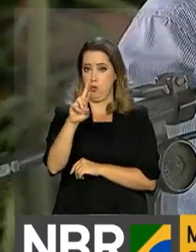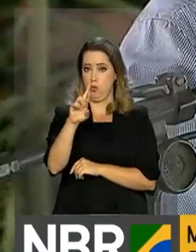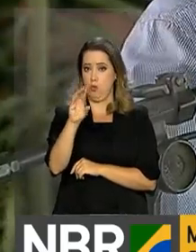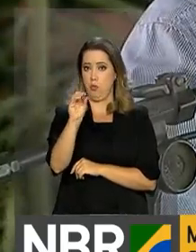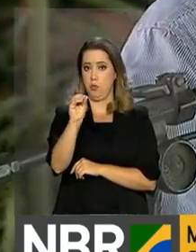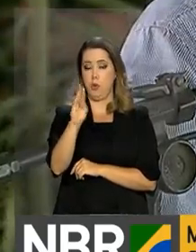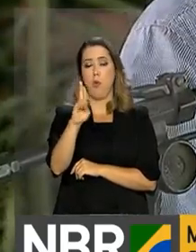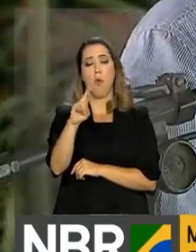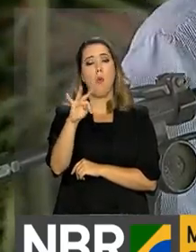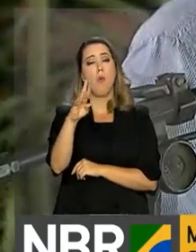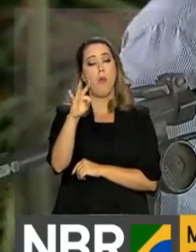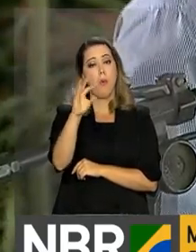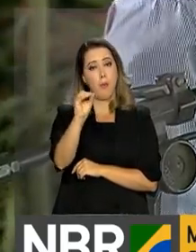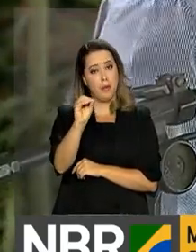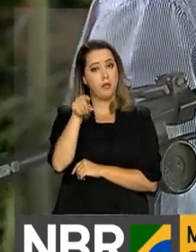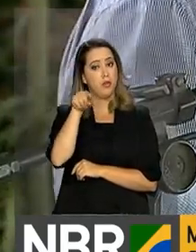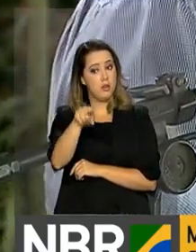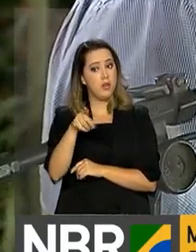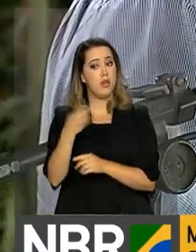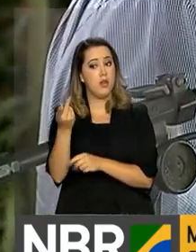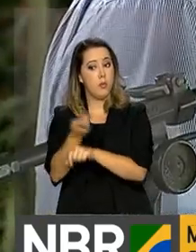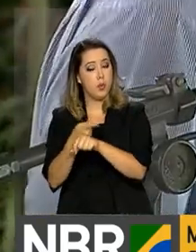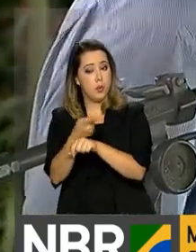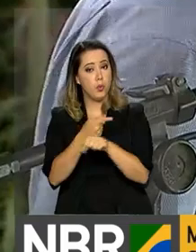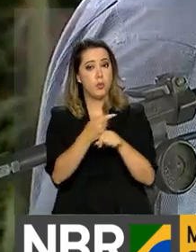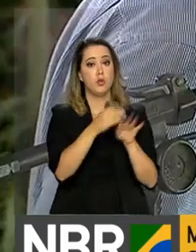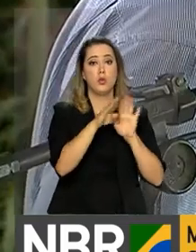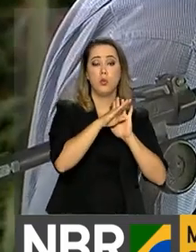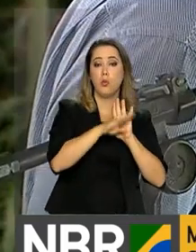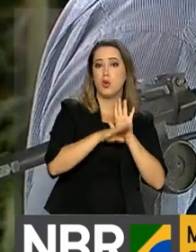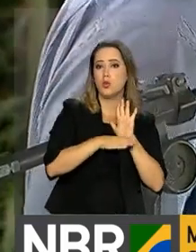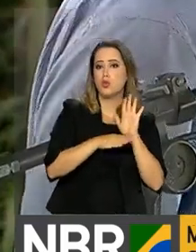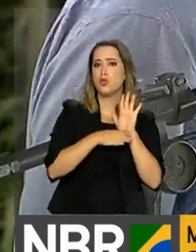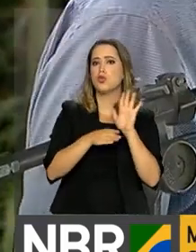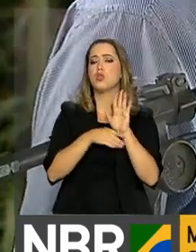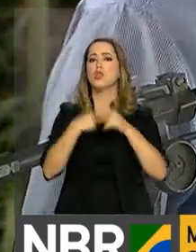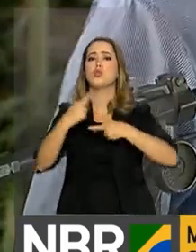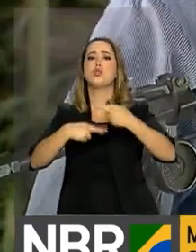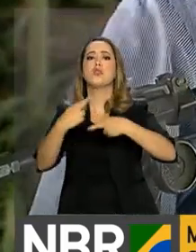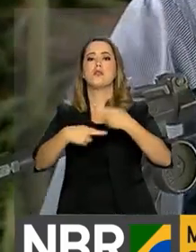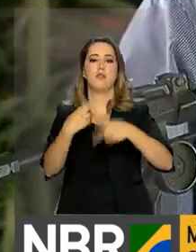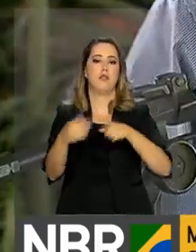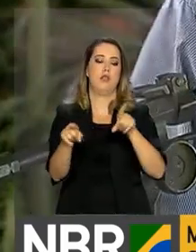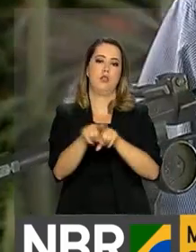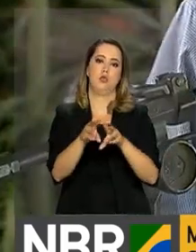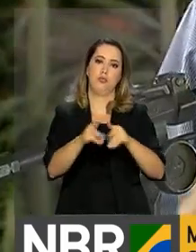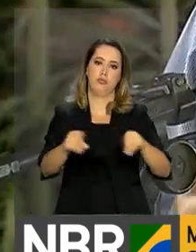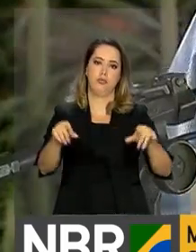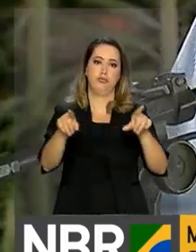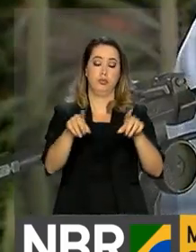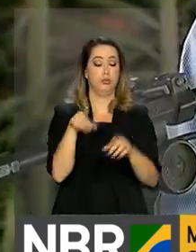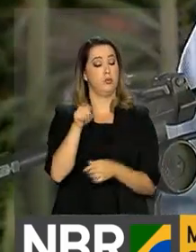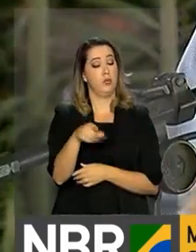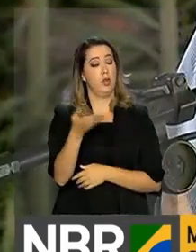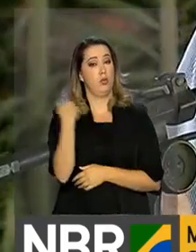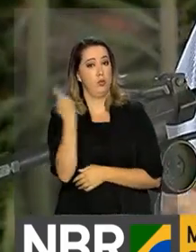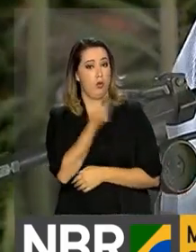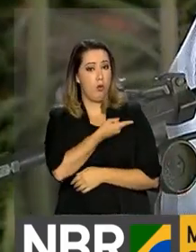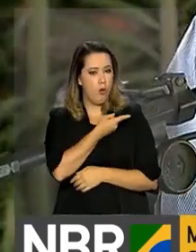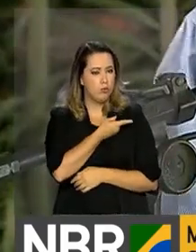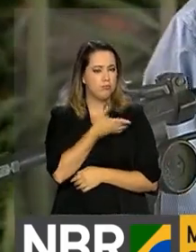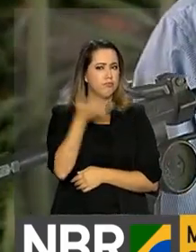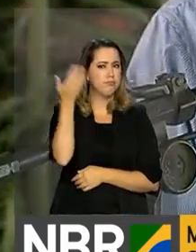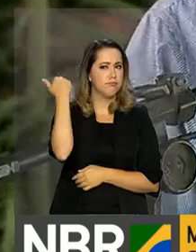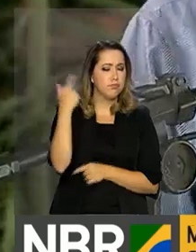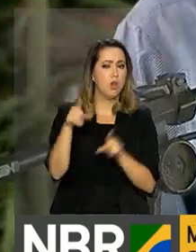da Câmara, e ele estava atrás da questão de um projeto dos resíduos sólidos. E nós tivemos, Danilo, tivemos a